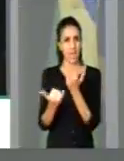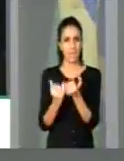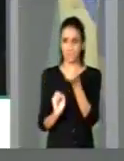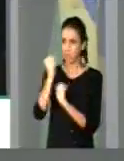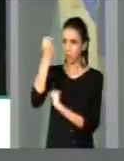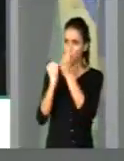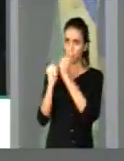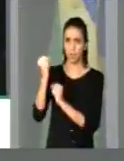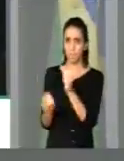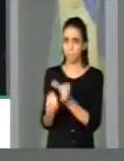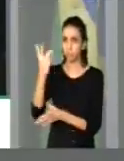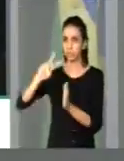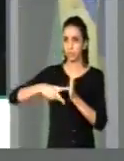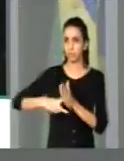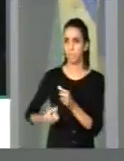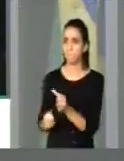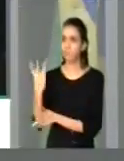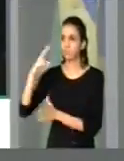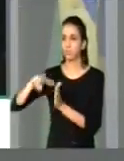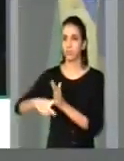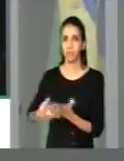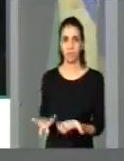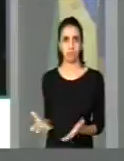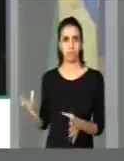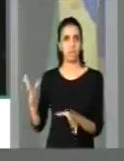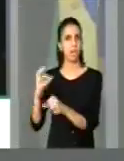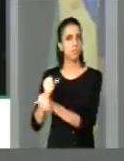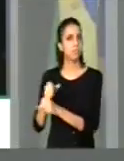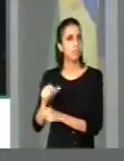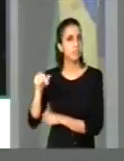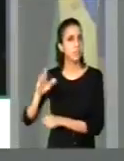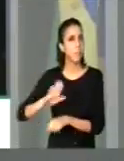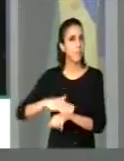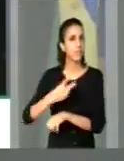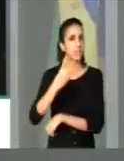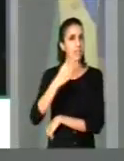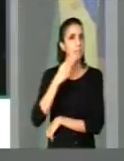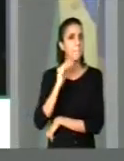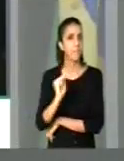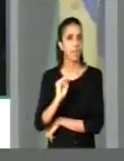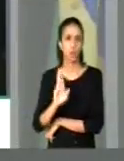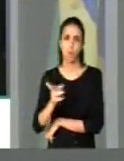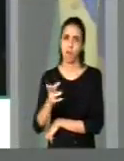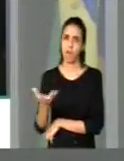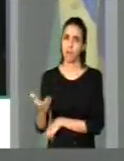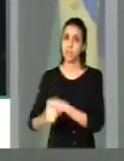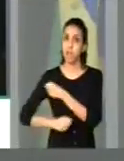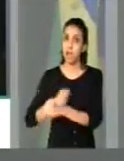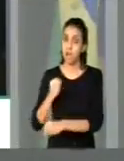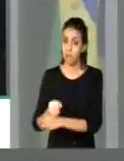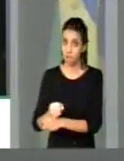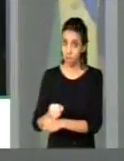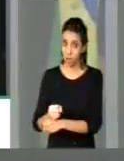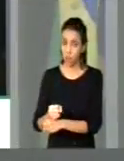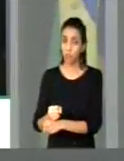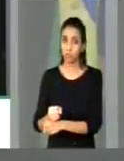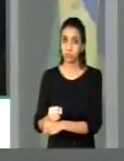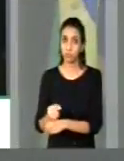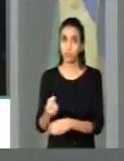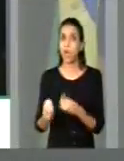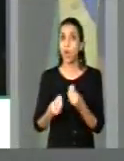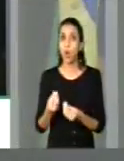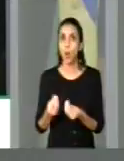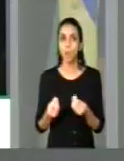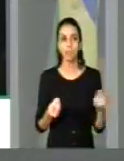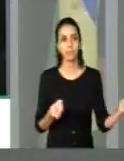de sindicalismos que arrecada mais de 3 bilhões de reais por ano do bolso dos